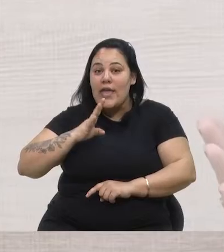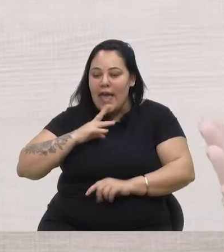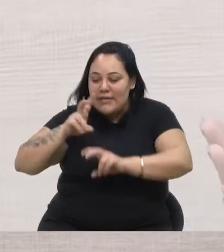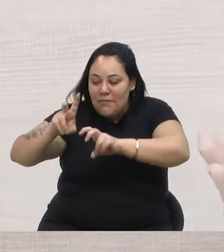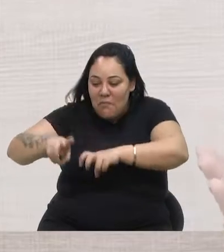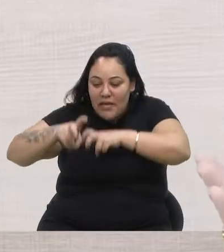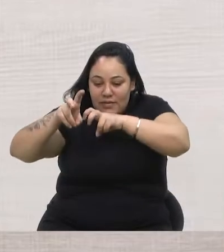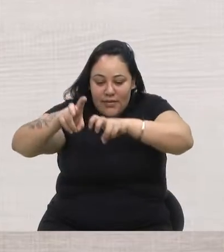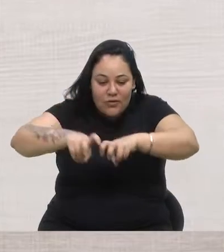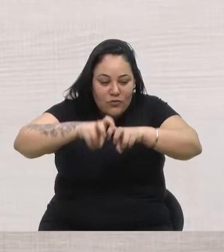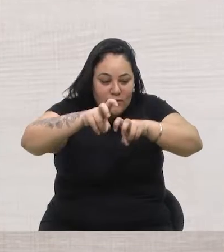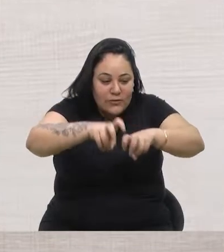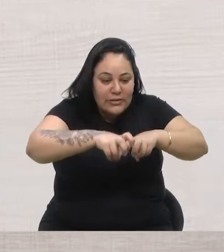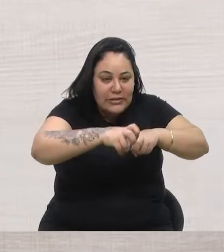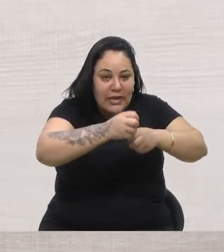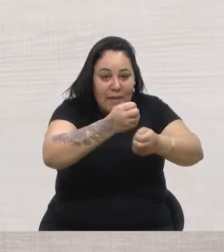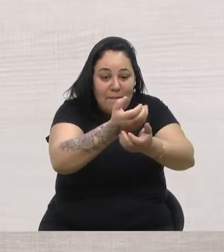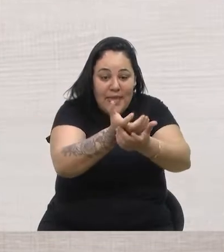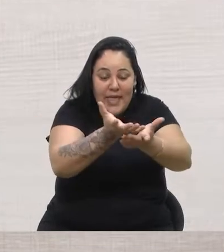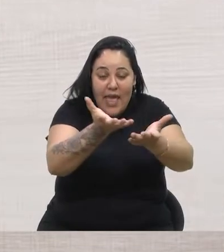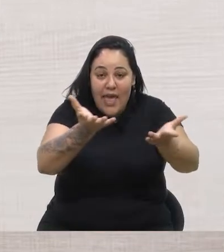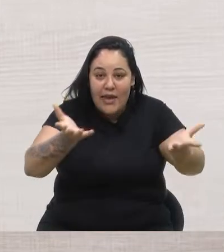por